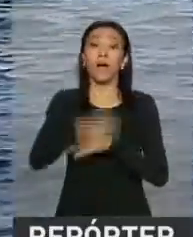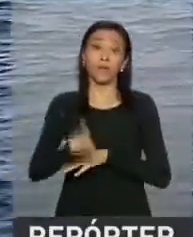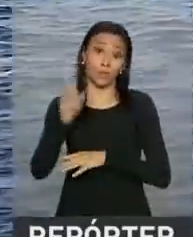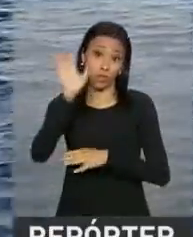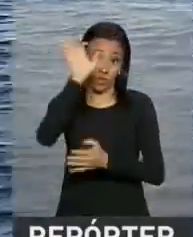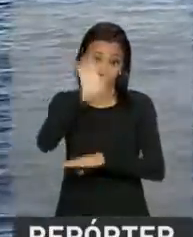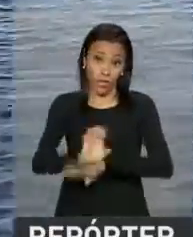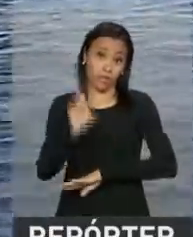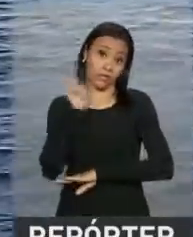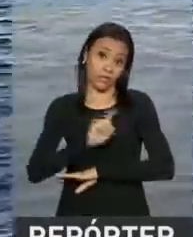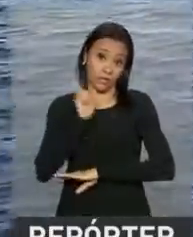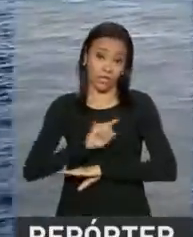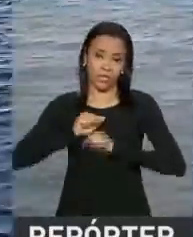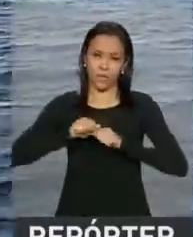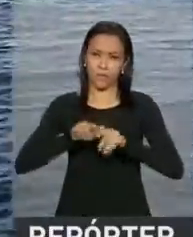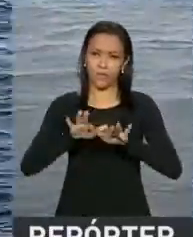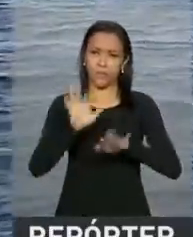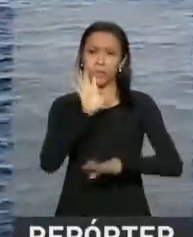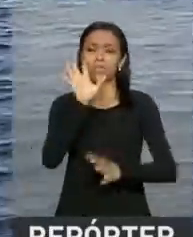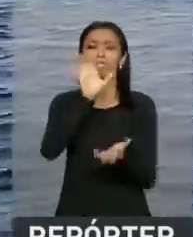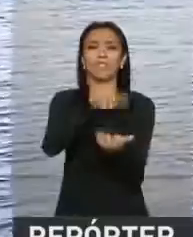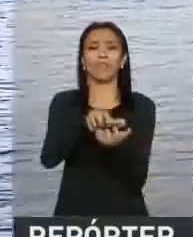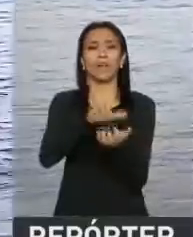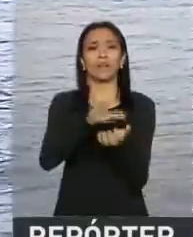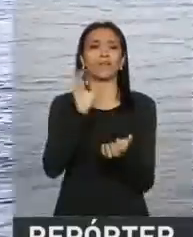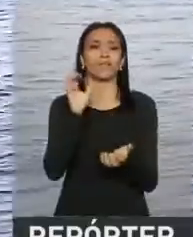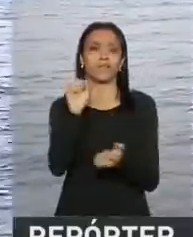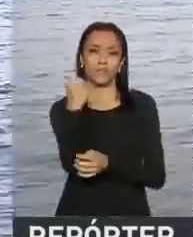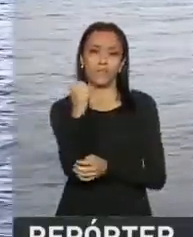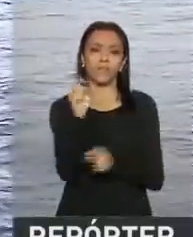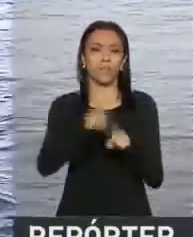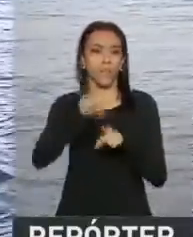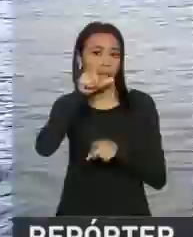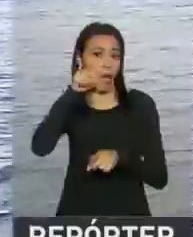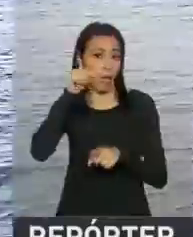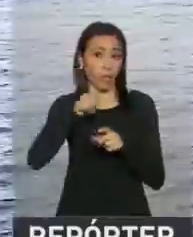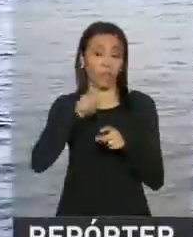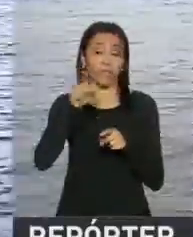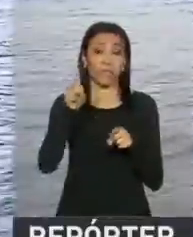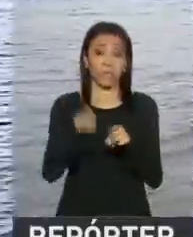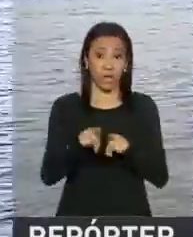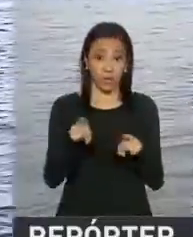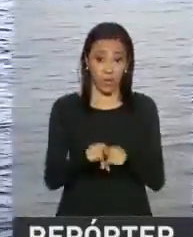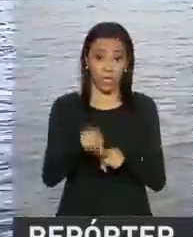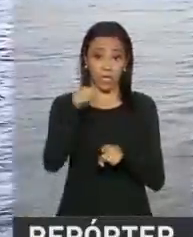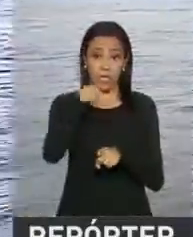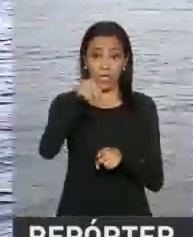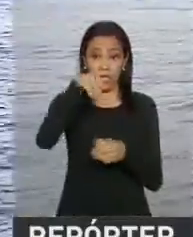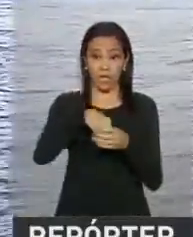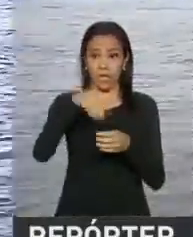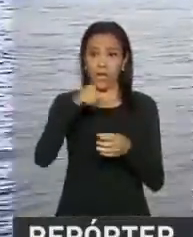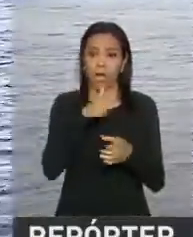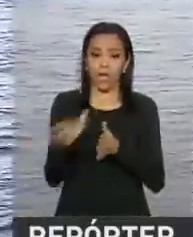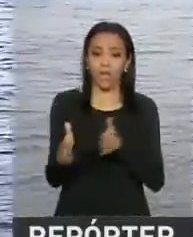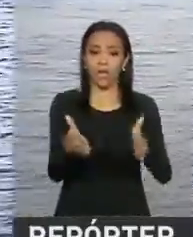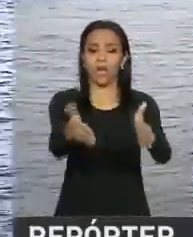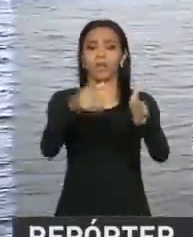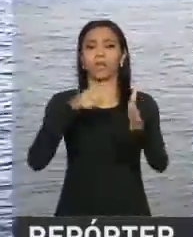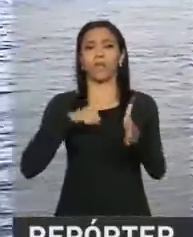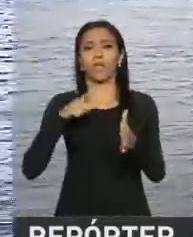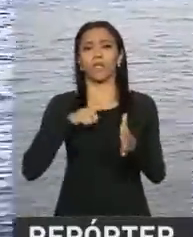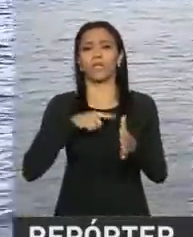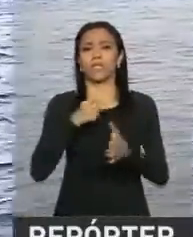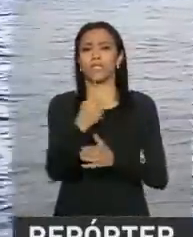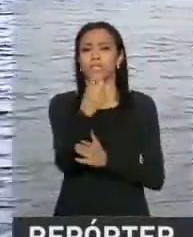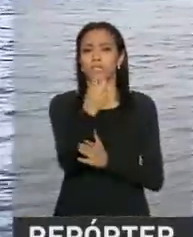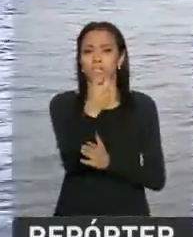no oceano atlântico entre os estados de sergipe e alagoas e sua na sua bacia vivem cerca de 16